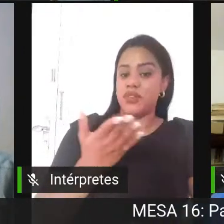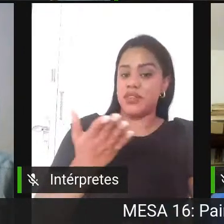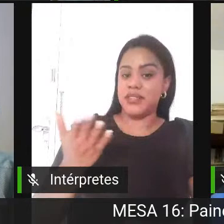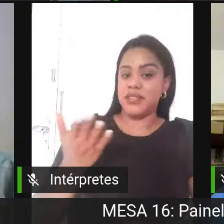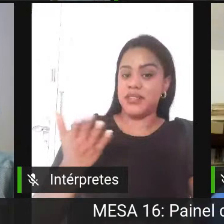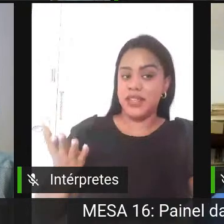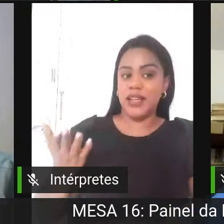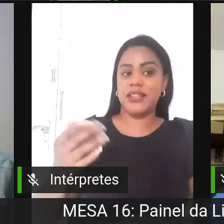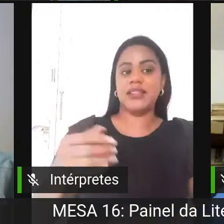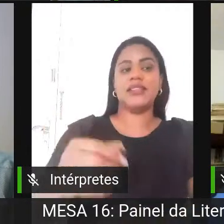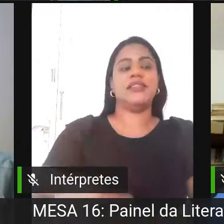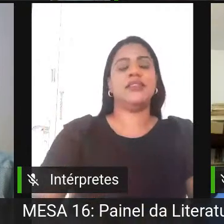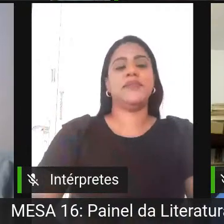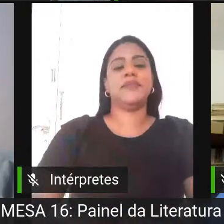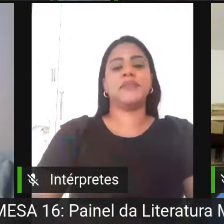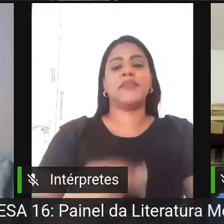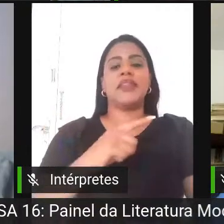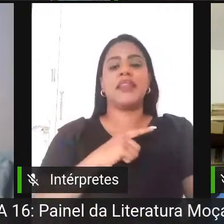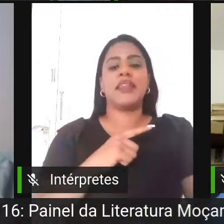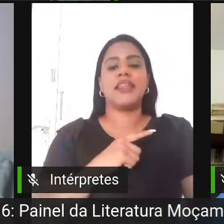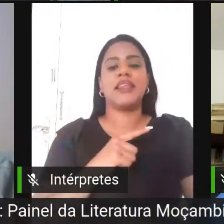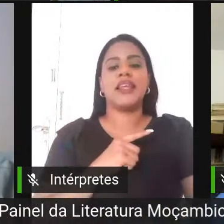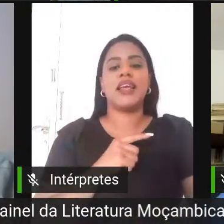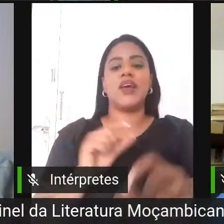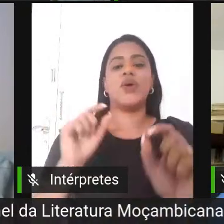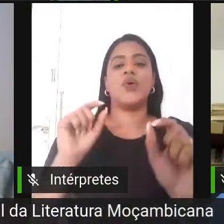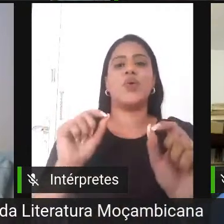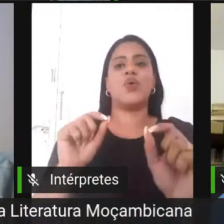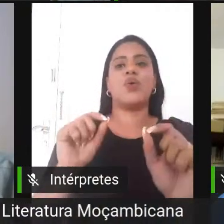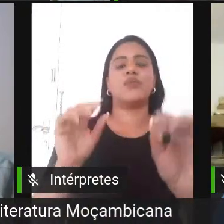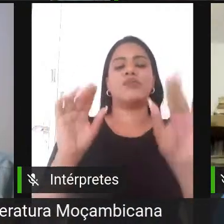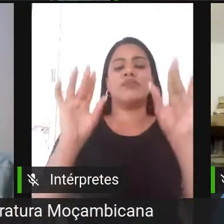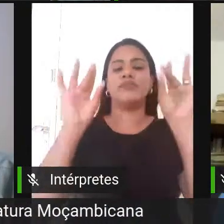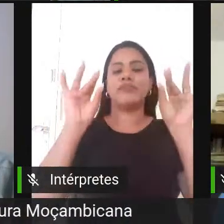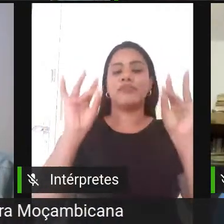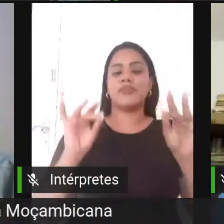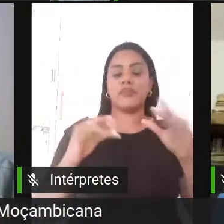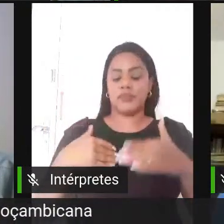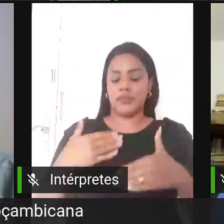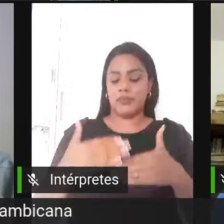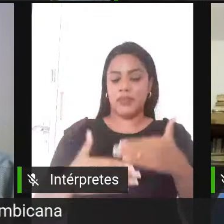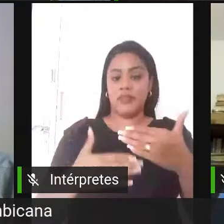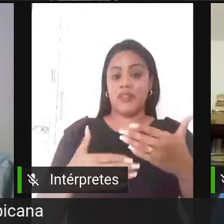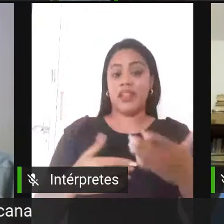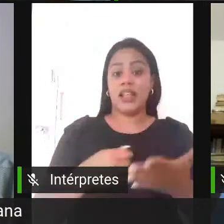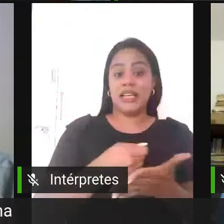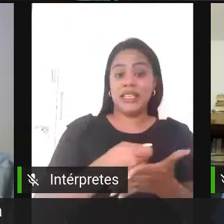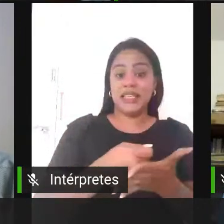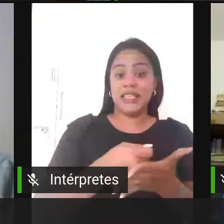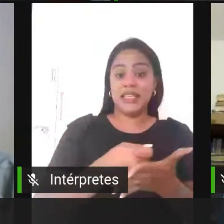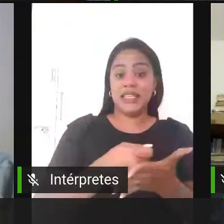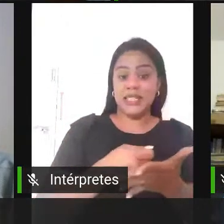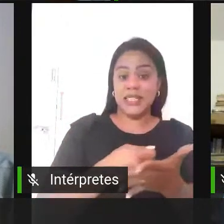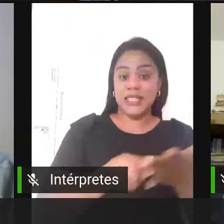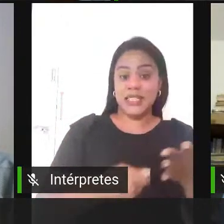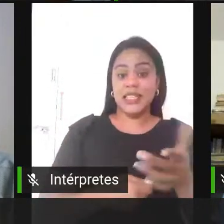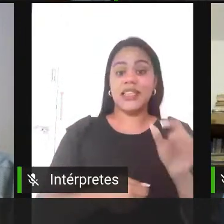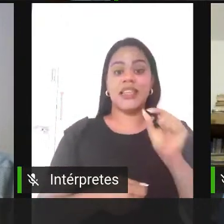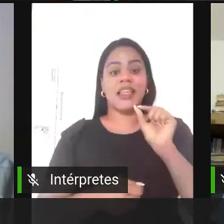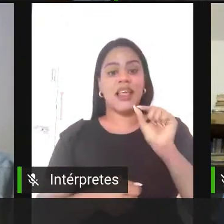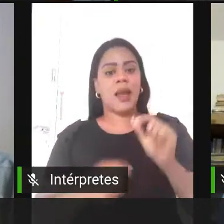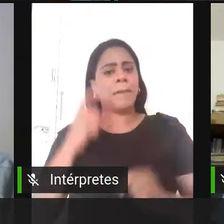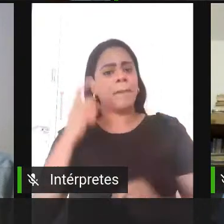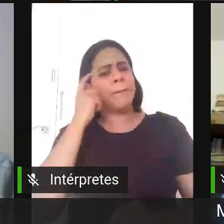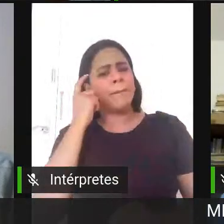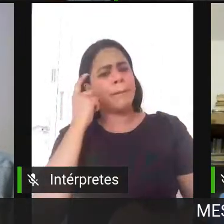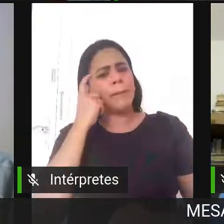comum. Eu considero que a vossa escrita, não é, é uma forma de pensar o lugar